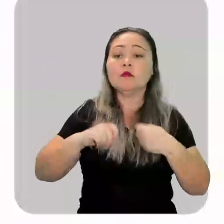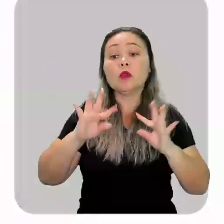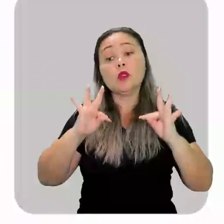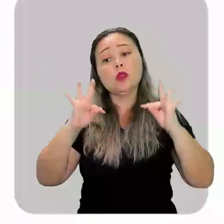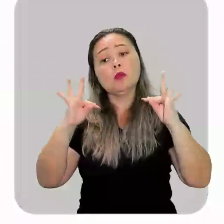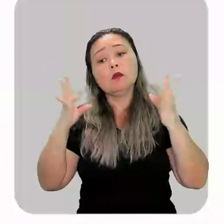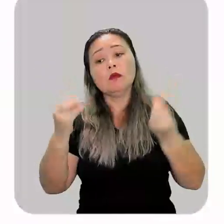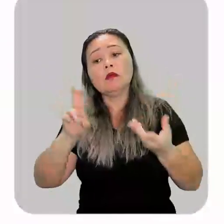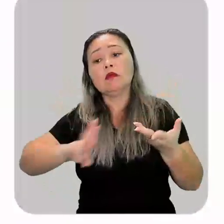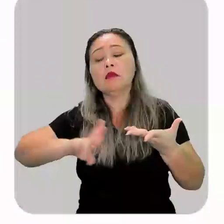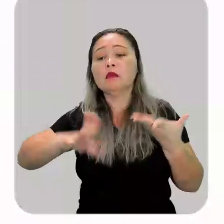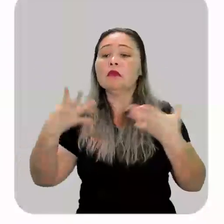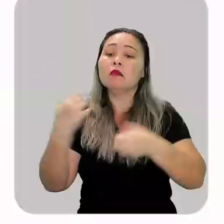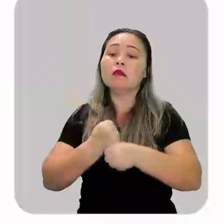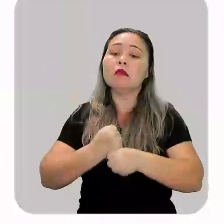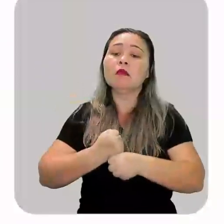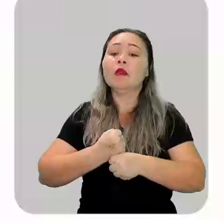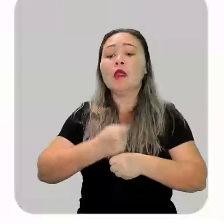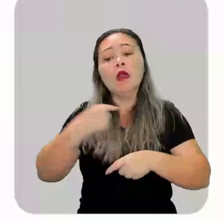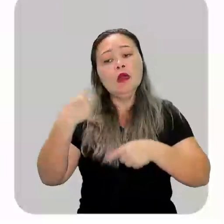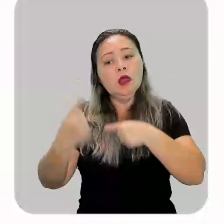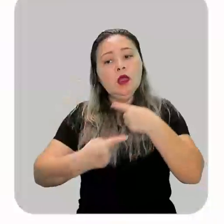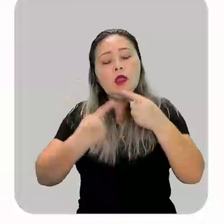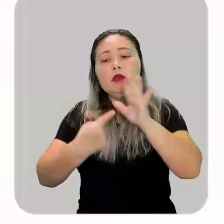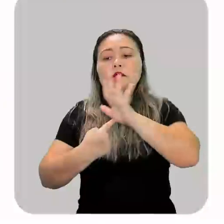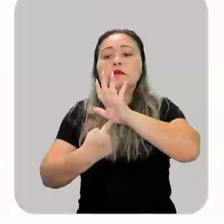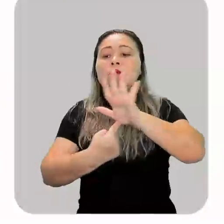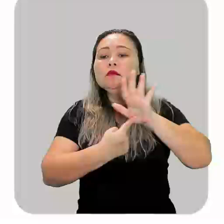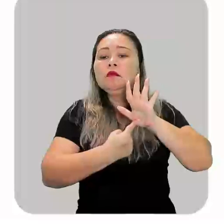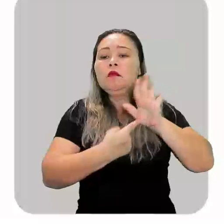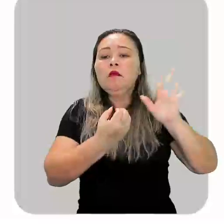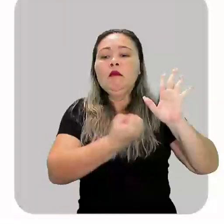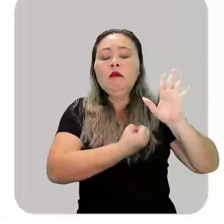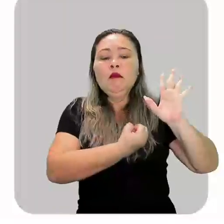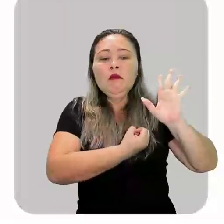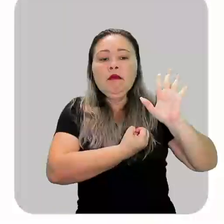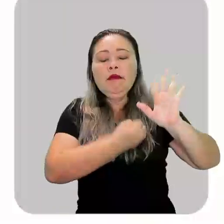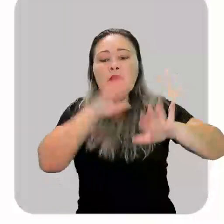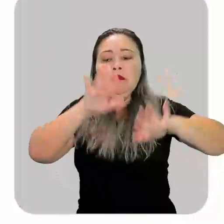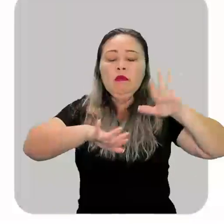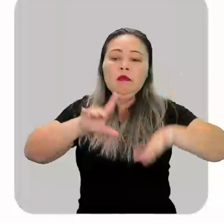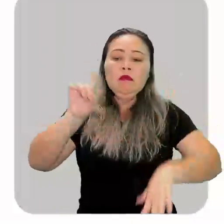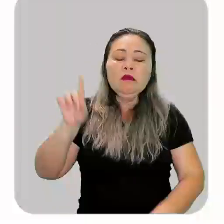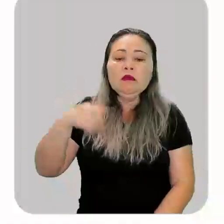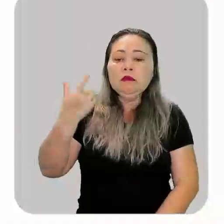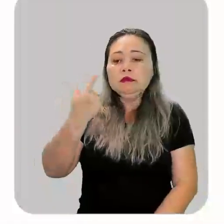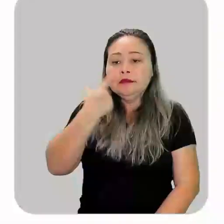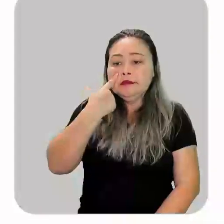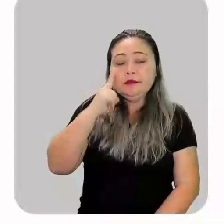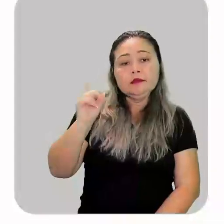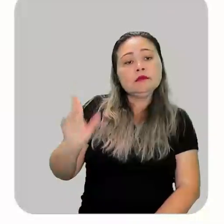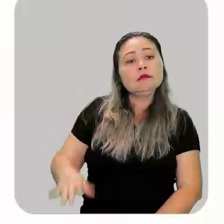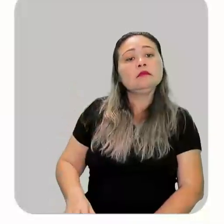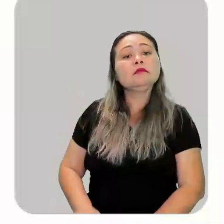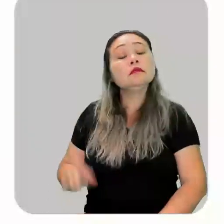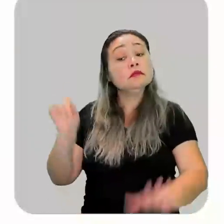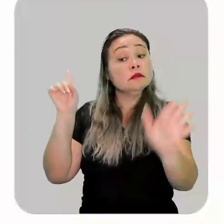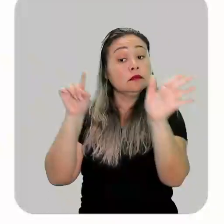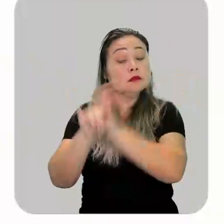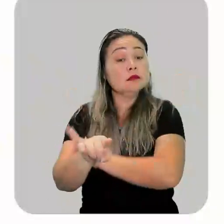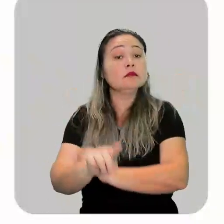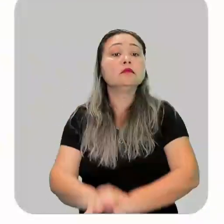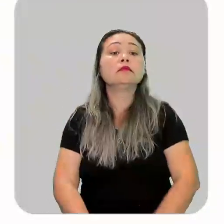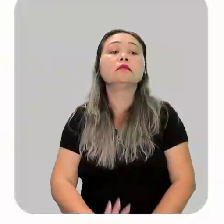Nem tudo às vezes é usado no cálculo, mas a gente vai já destacando o que ele me deu em valores, né? Alguns dados aí, bora ver.